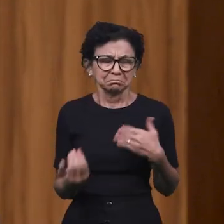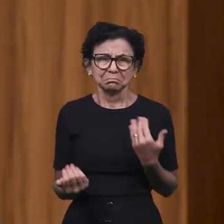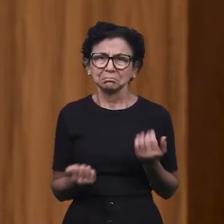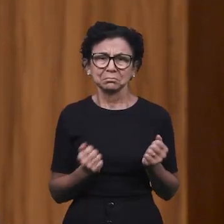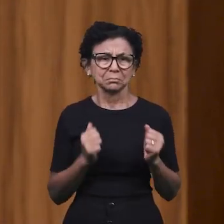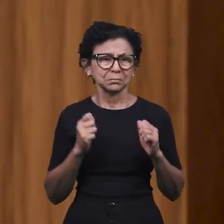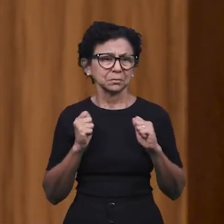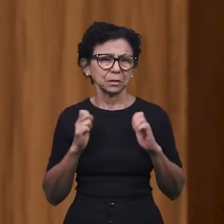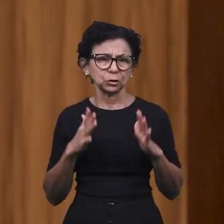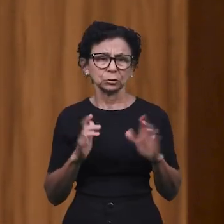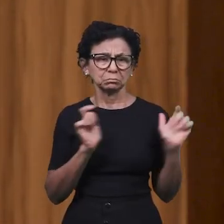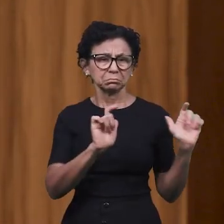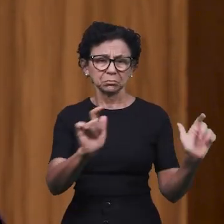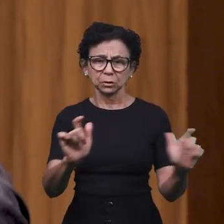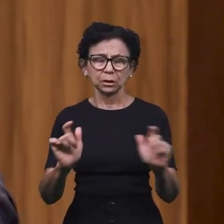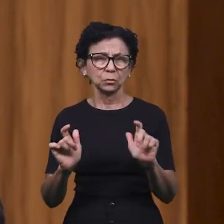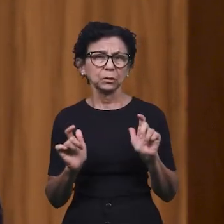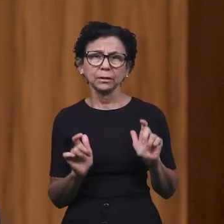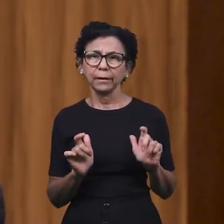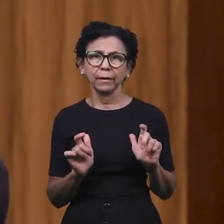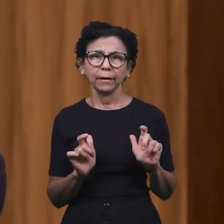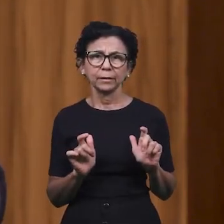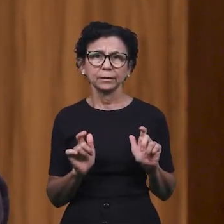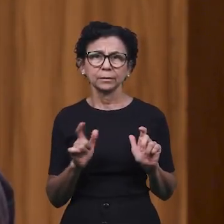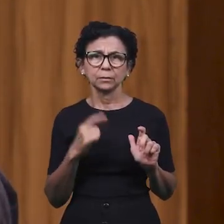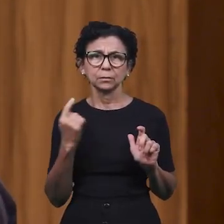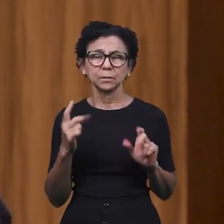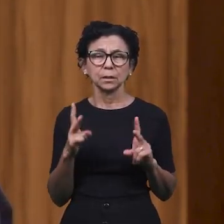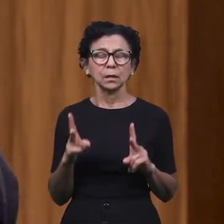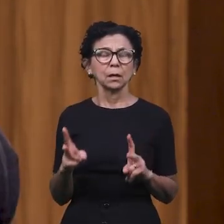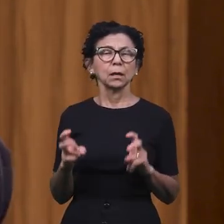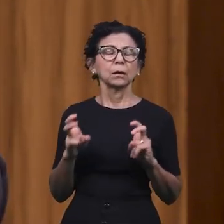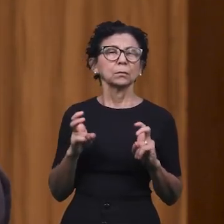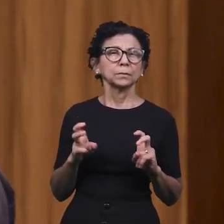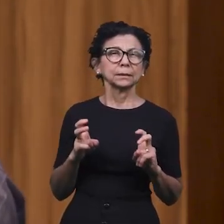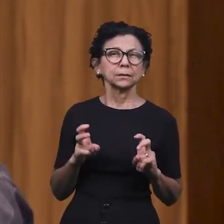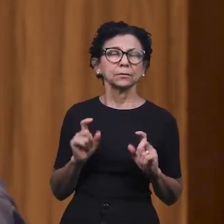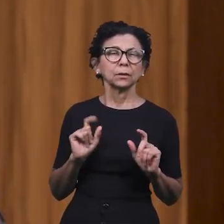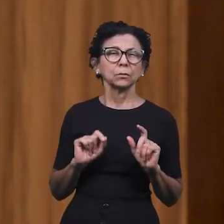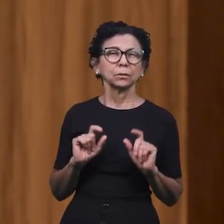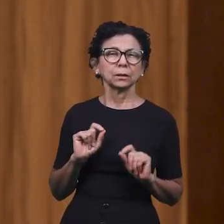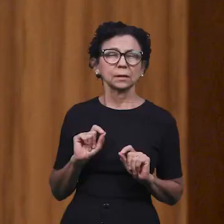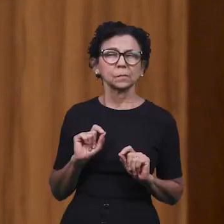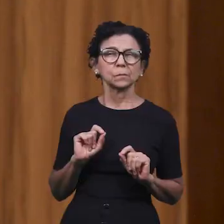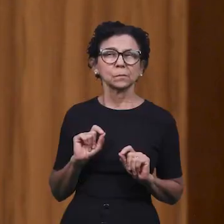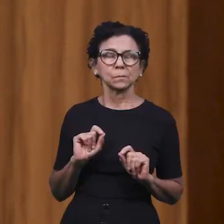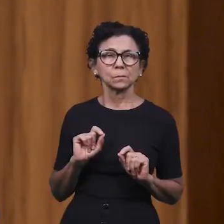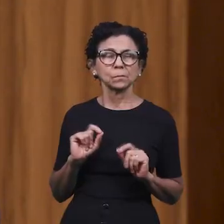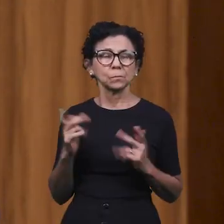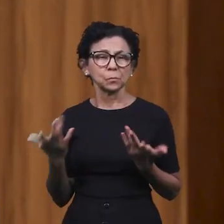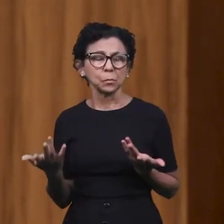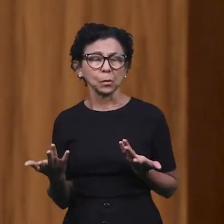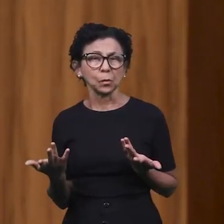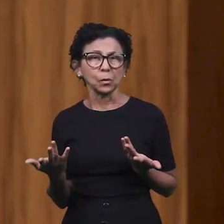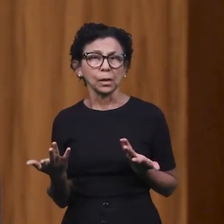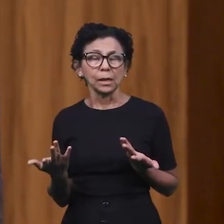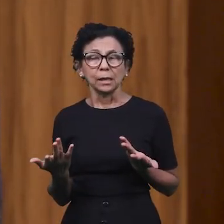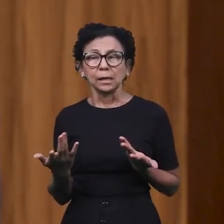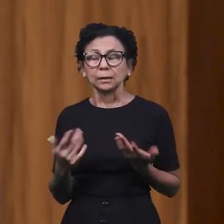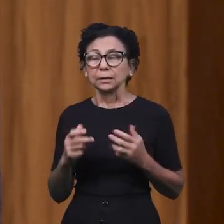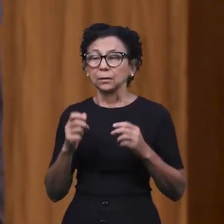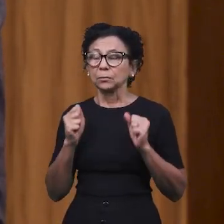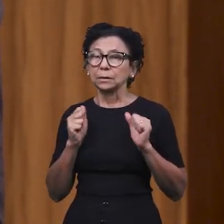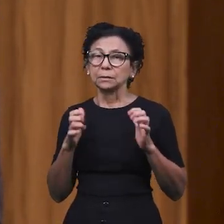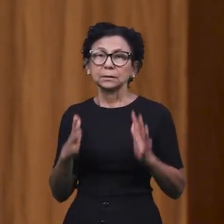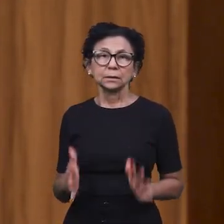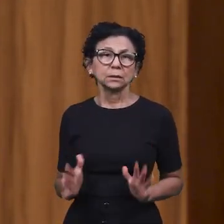como eu falei. Então, a gente precisa observar, ou ao saber das coisas, ter iniciativa. Eu não posso deixar